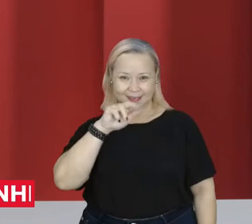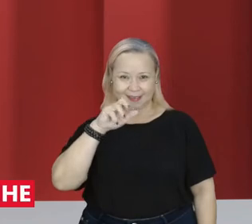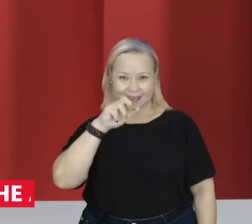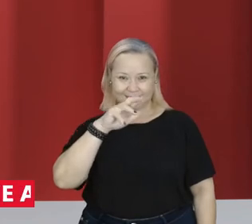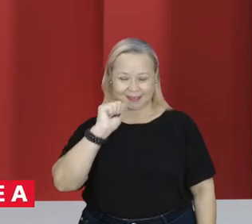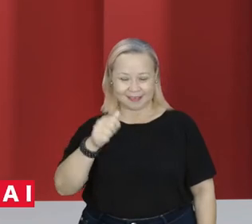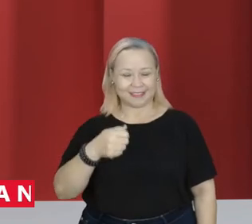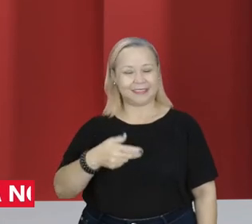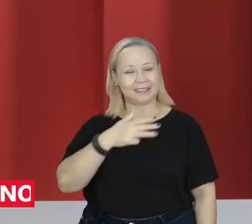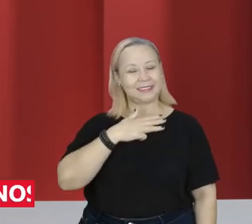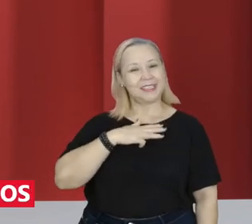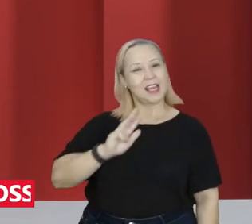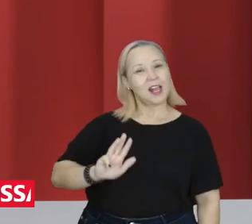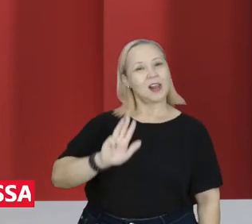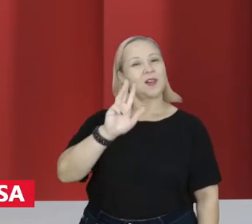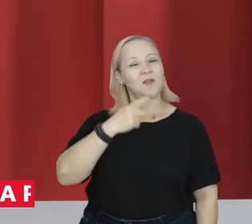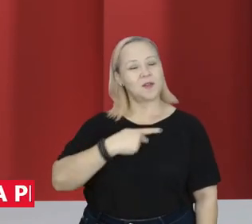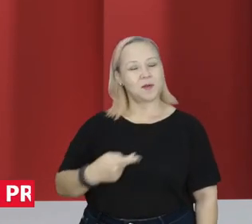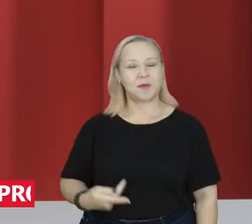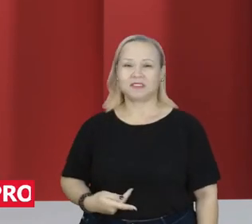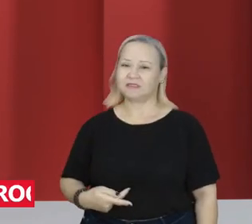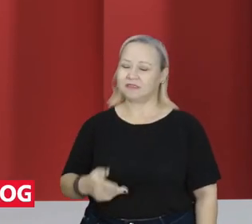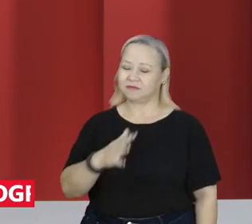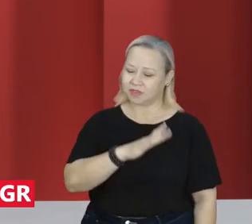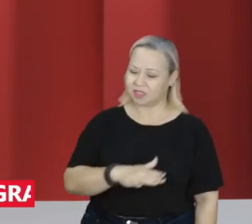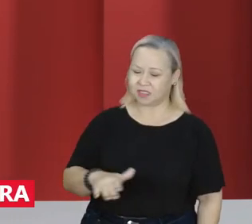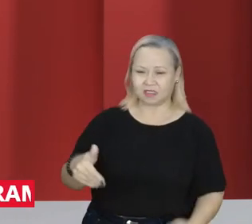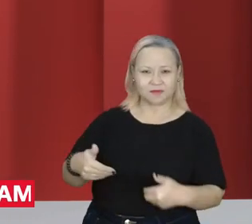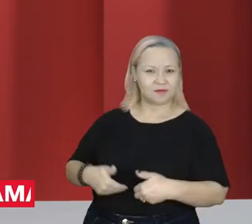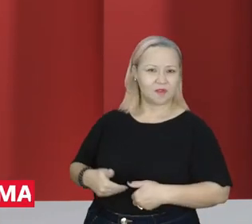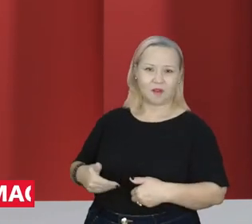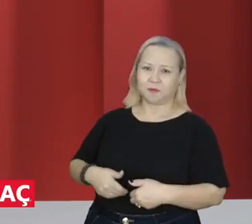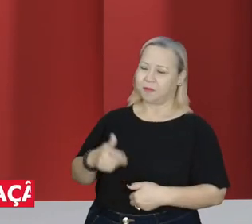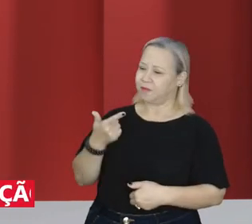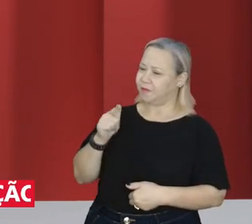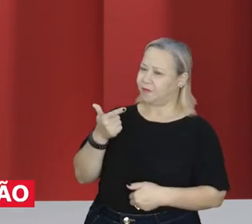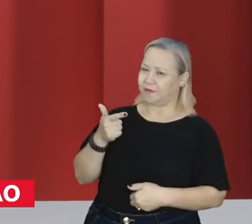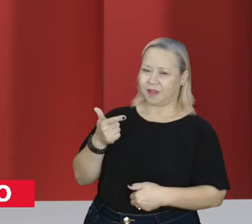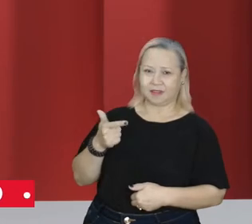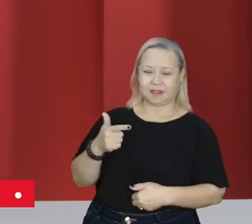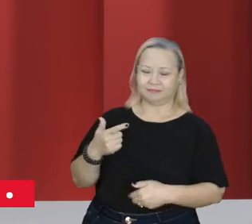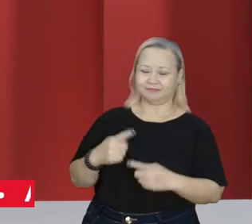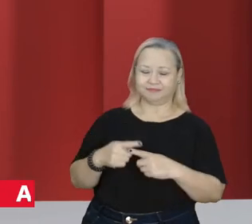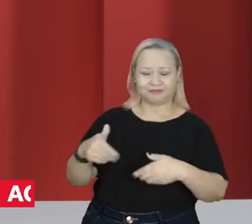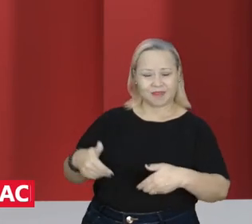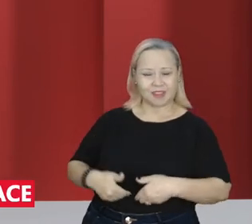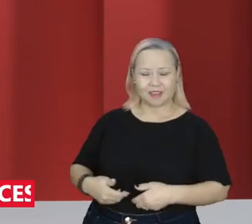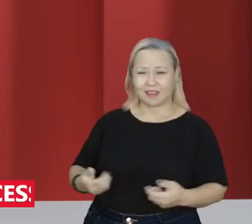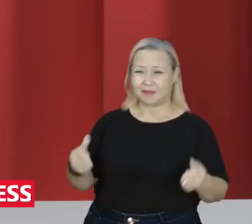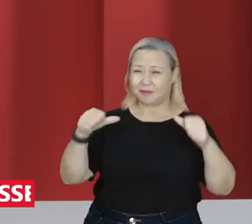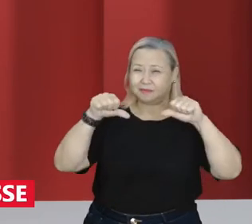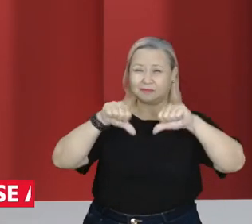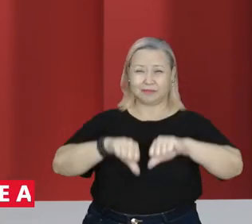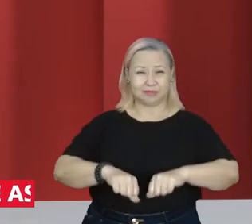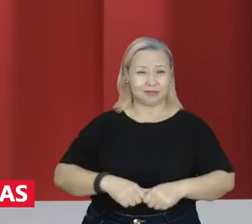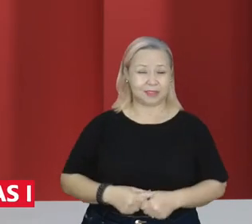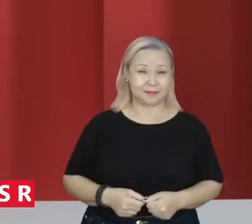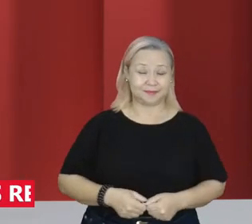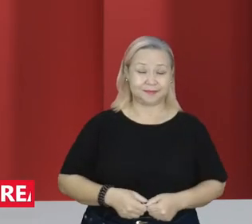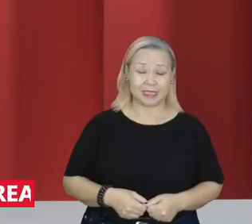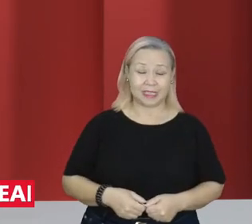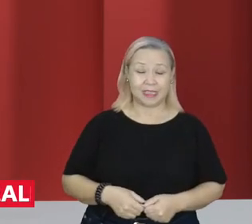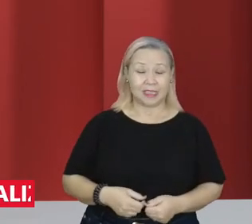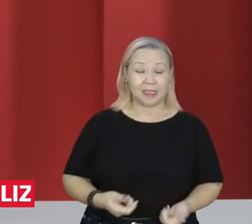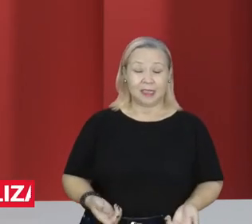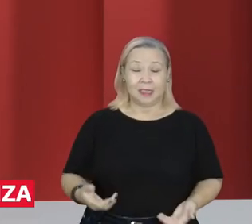nossas crianças não vão mais passar fome, que a fome é horrível, seja onde for. No nosso país, é verdade, a fome é